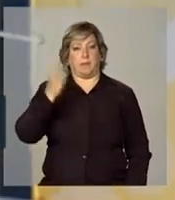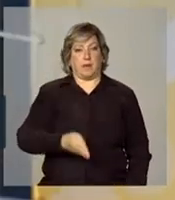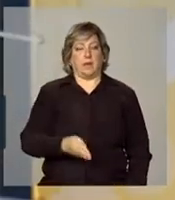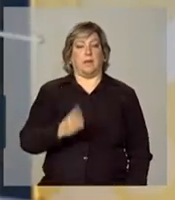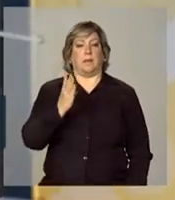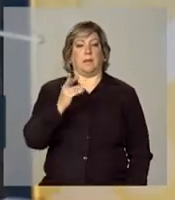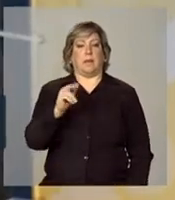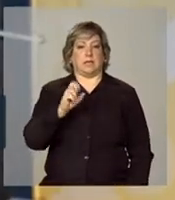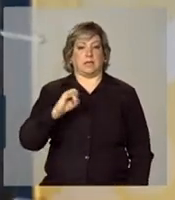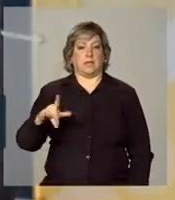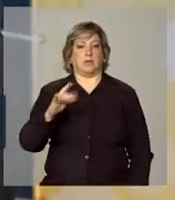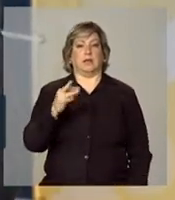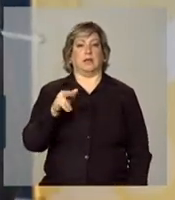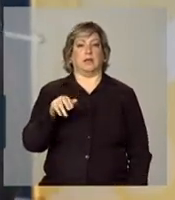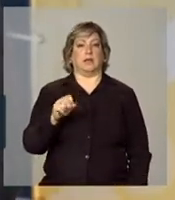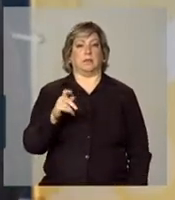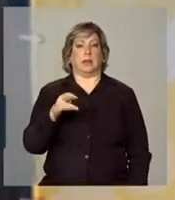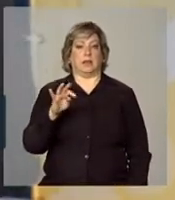www.cgu.gov.br/brasiltransparente.